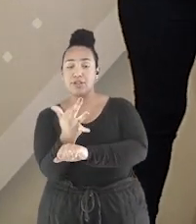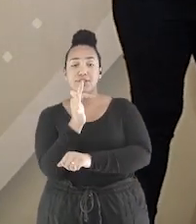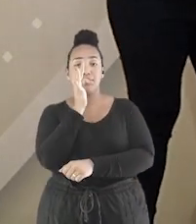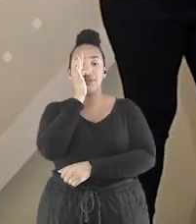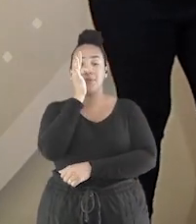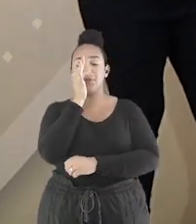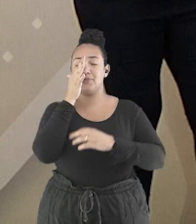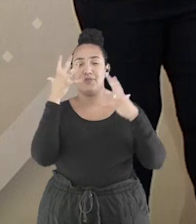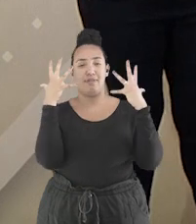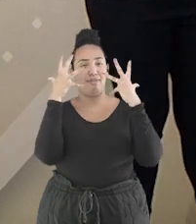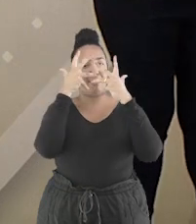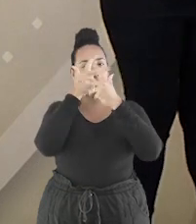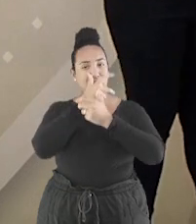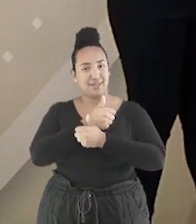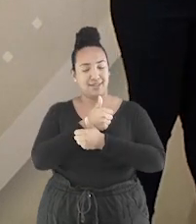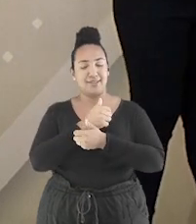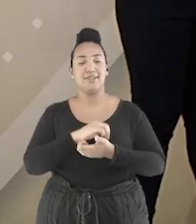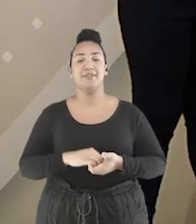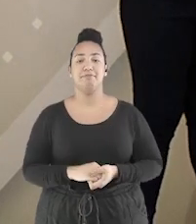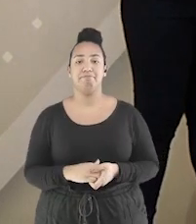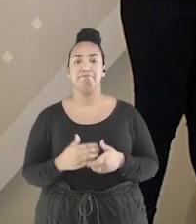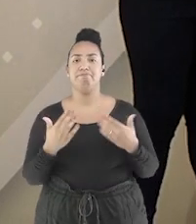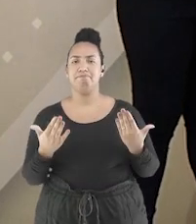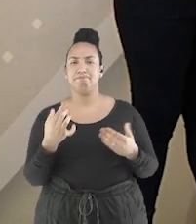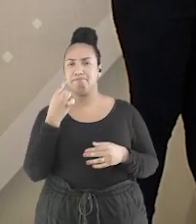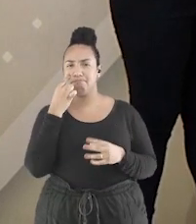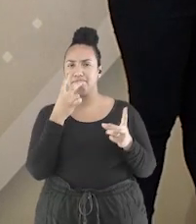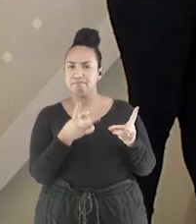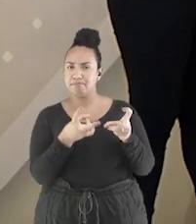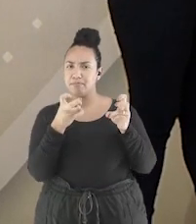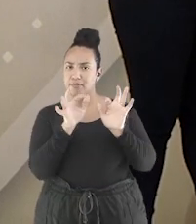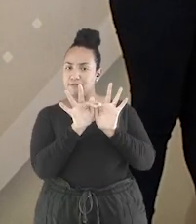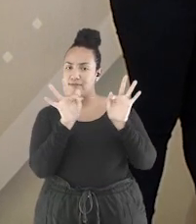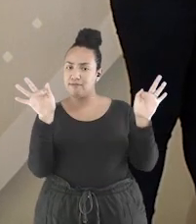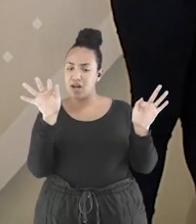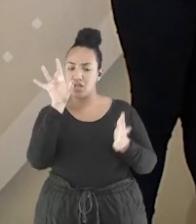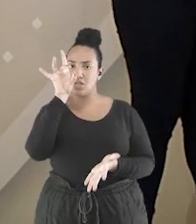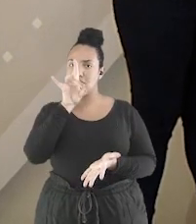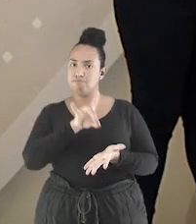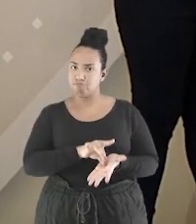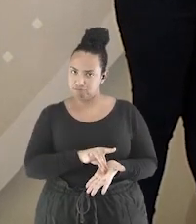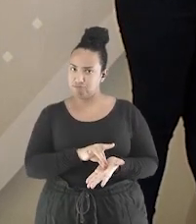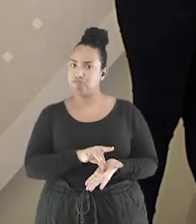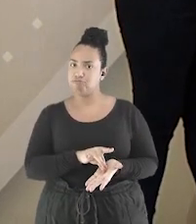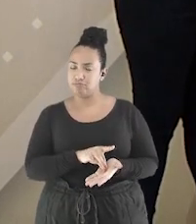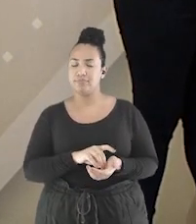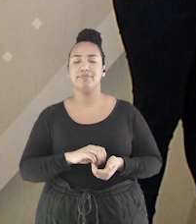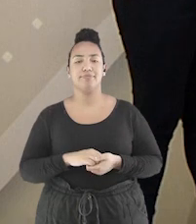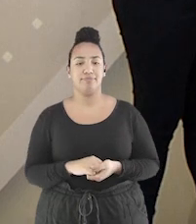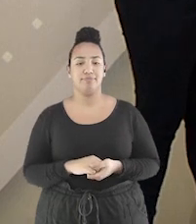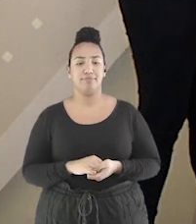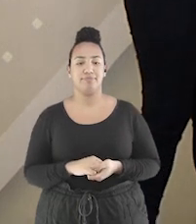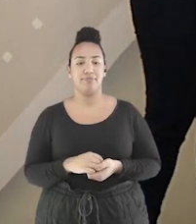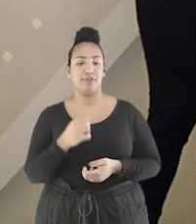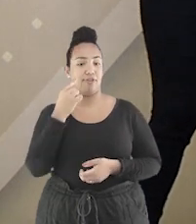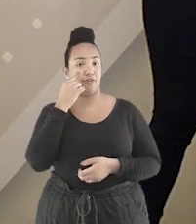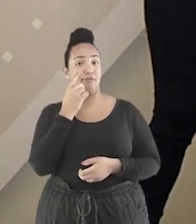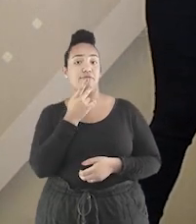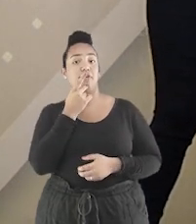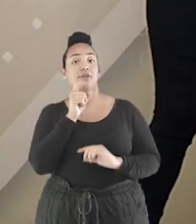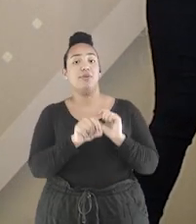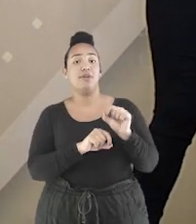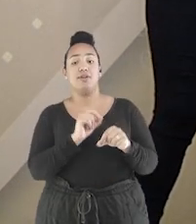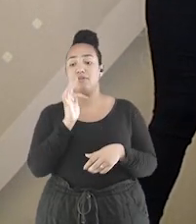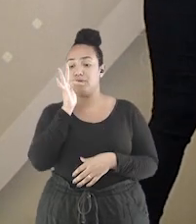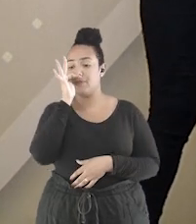linda. Perceberam que a frase é uma afirmação? e está sendo afirmada a beleza de